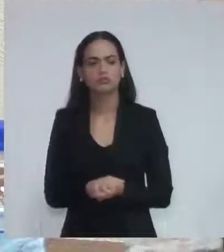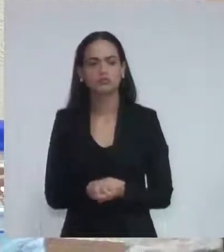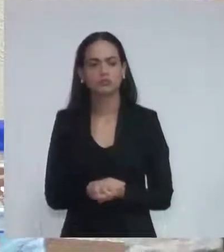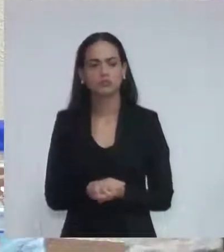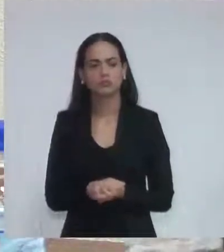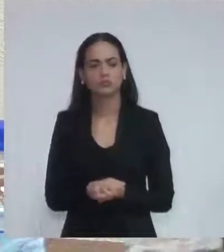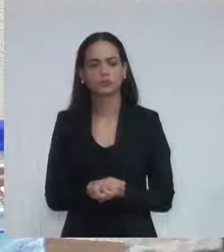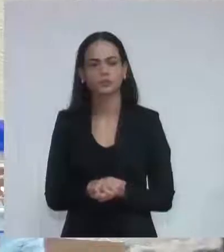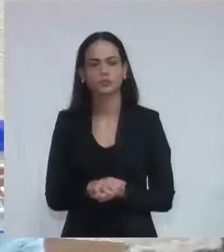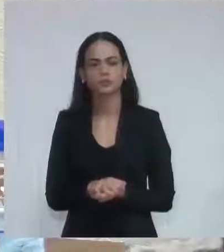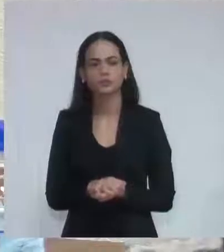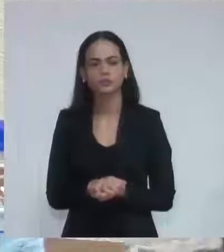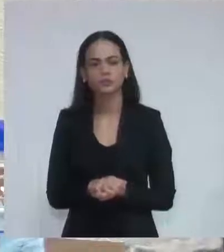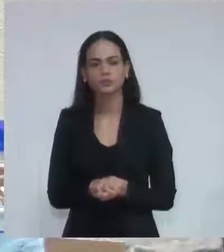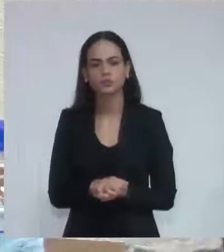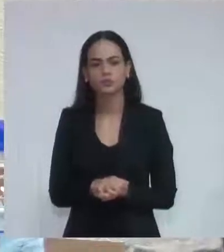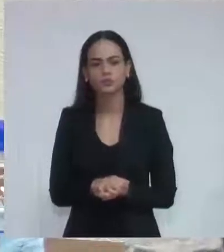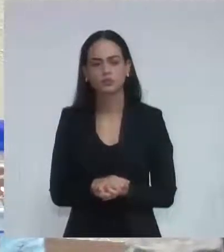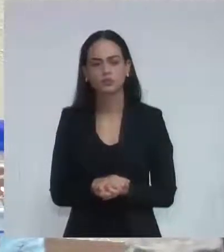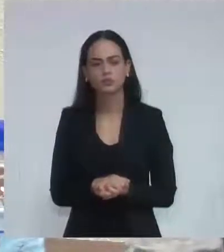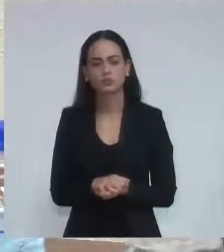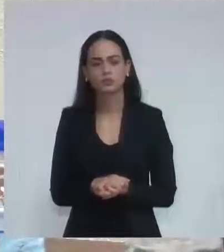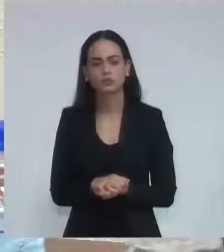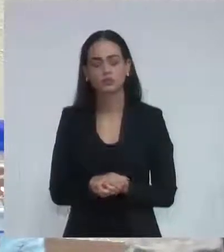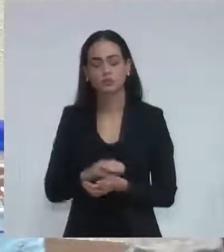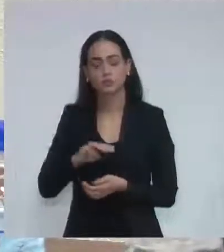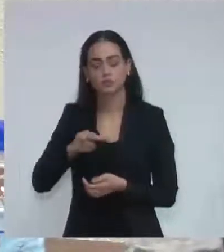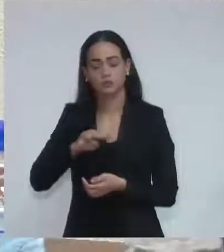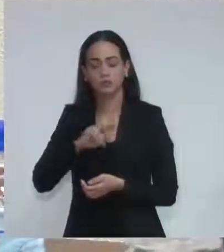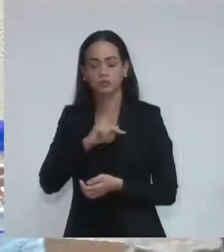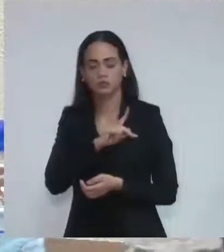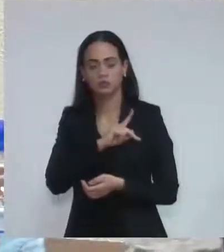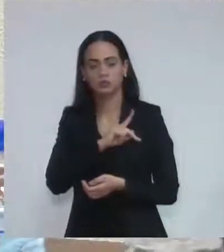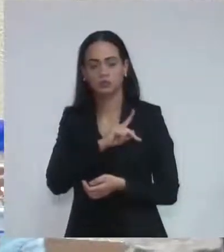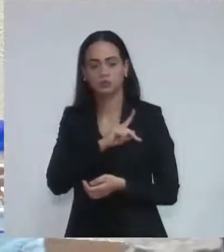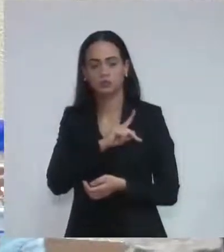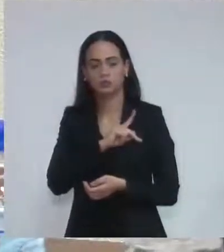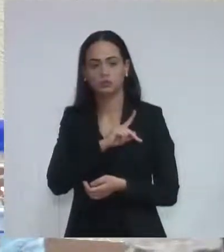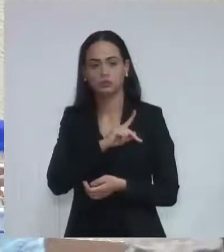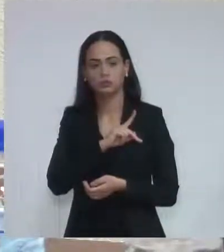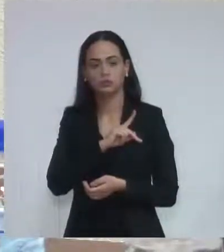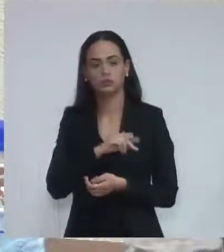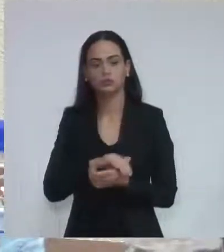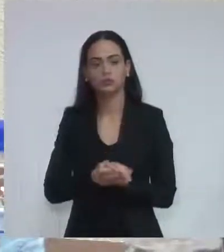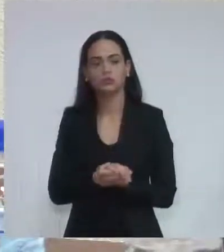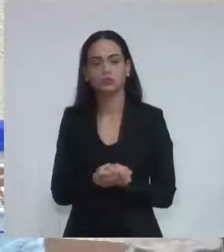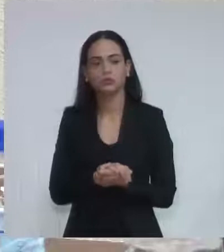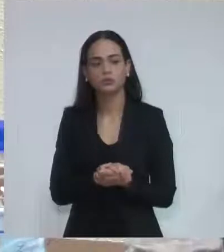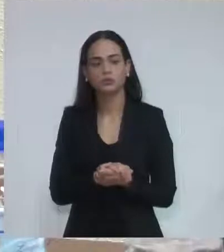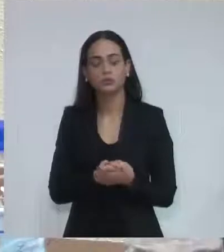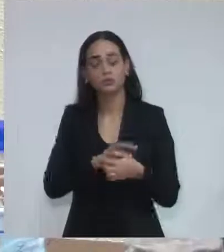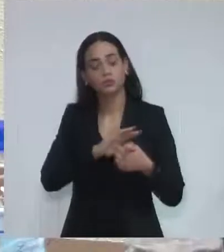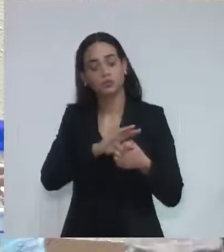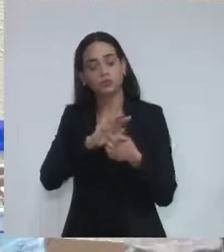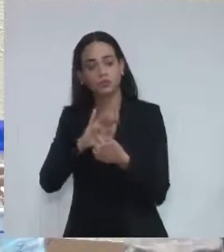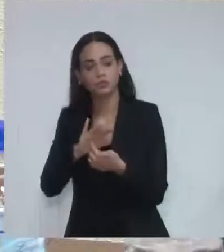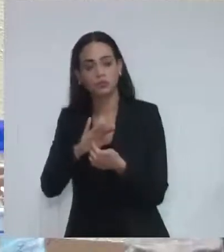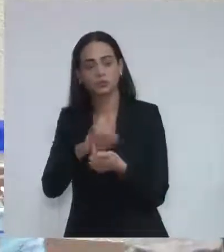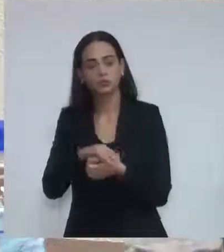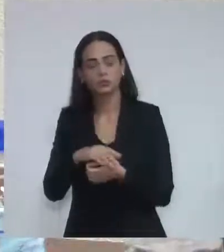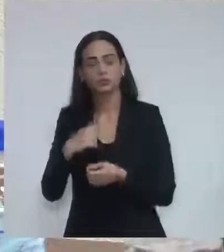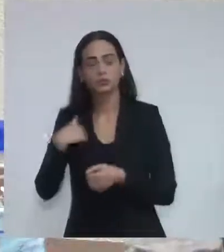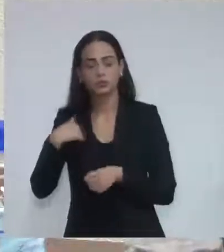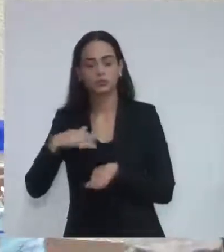que eu acho, né, o Ministério Público levantou, foi apontado, né, apontado por